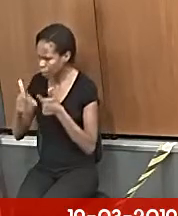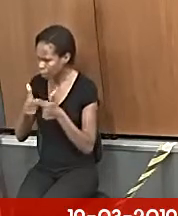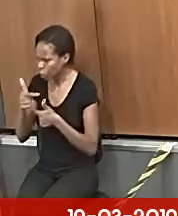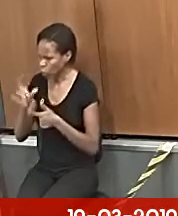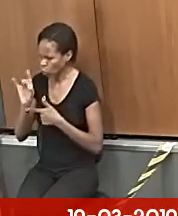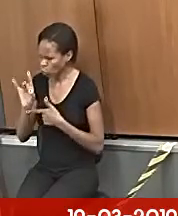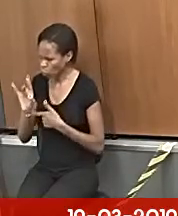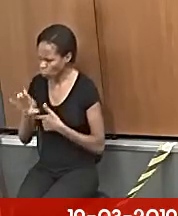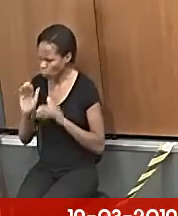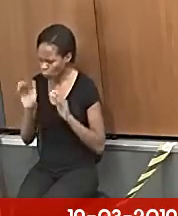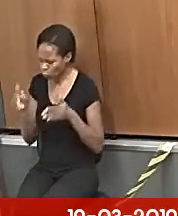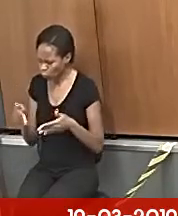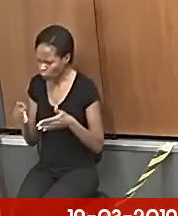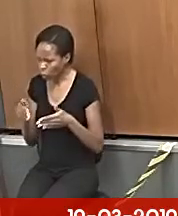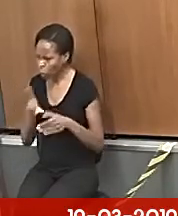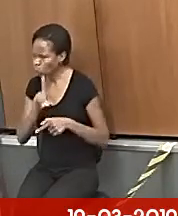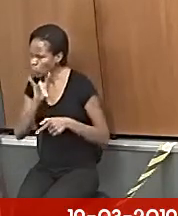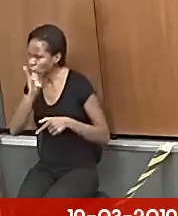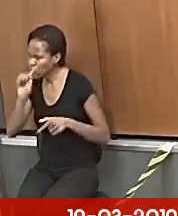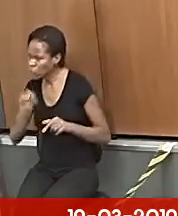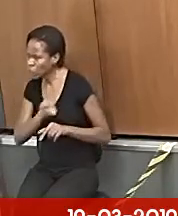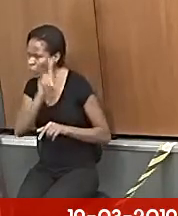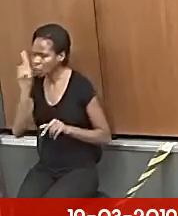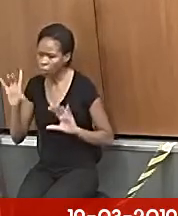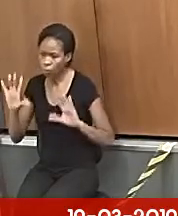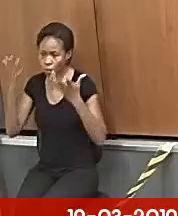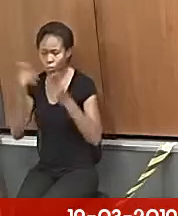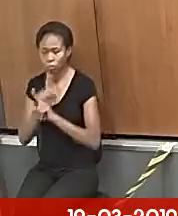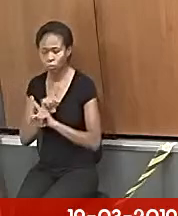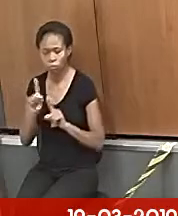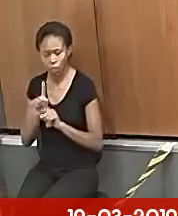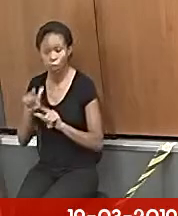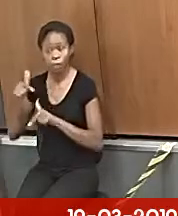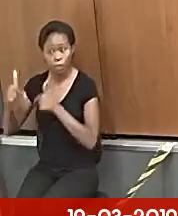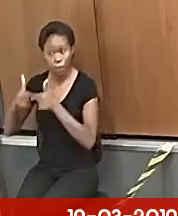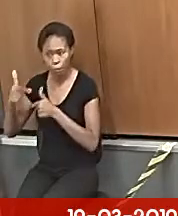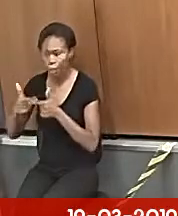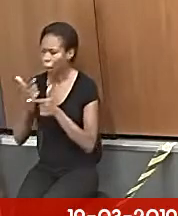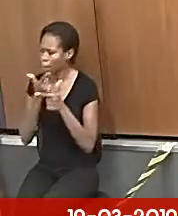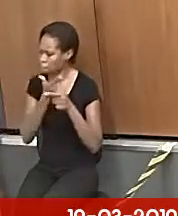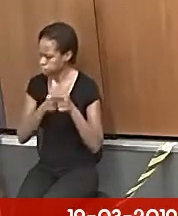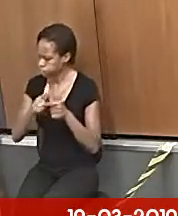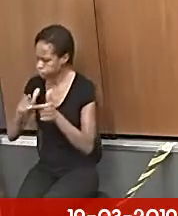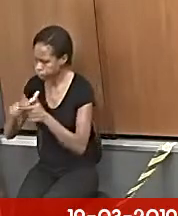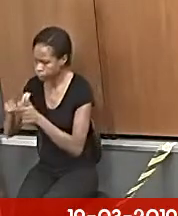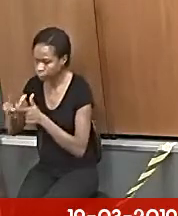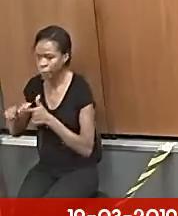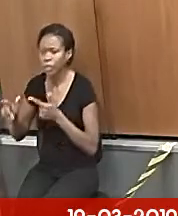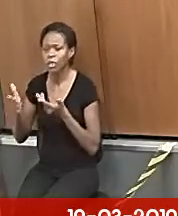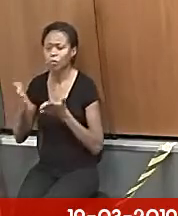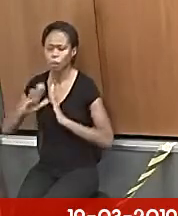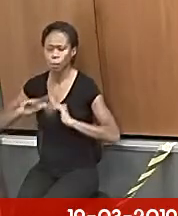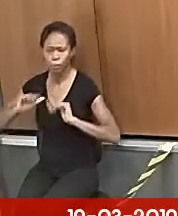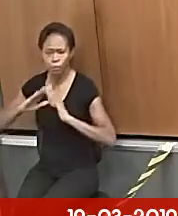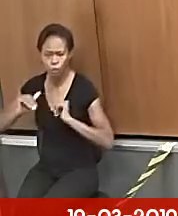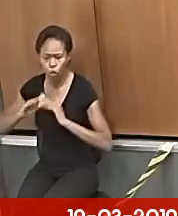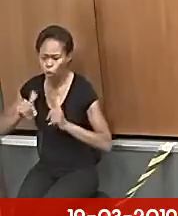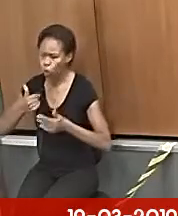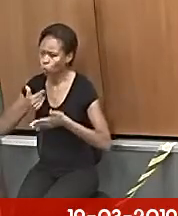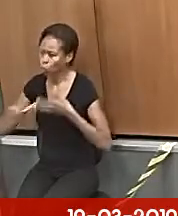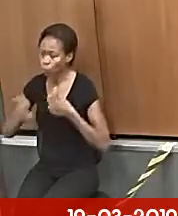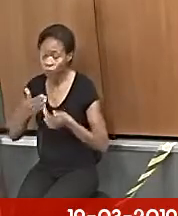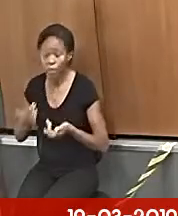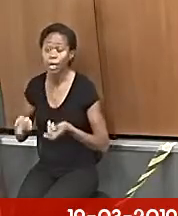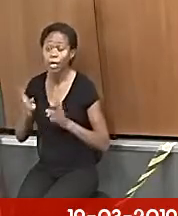comemorativas vamos trabalhar os problemas que surgirem as solicitações que nos forem trazidas eu tenho certeza